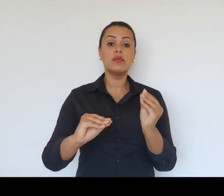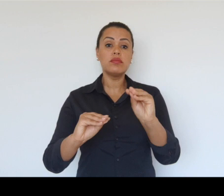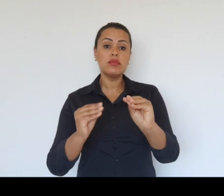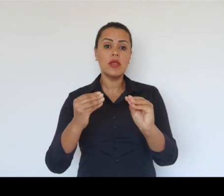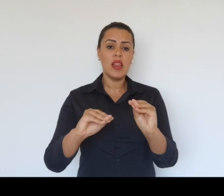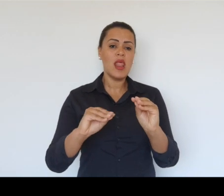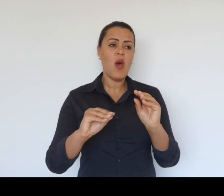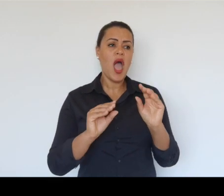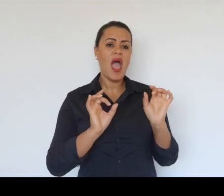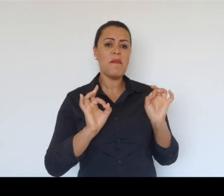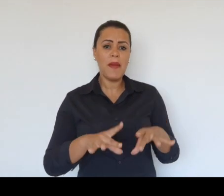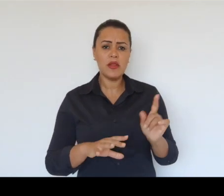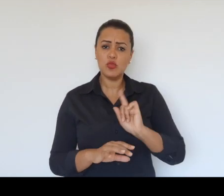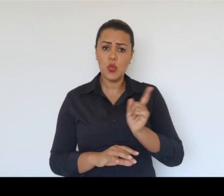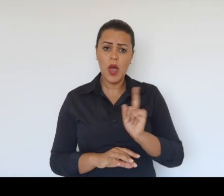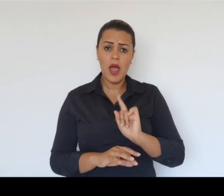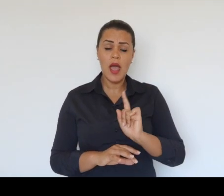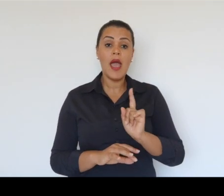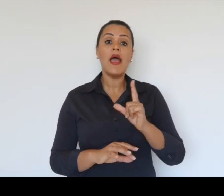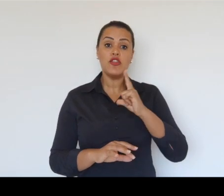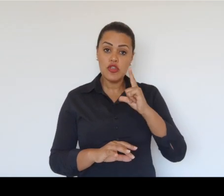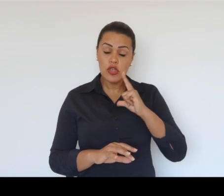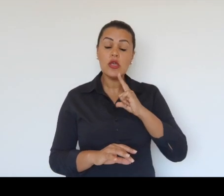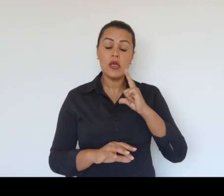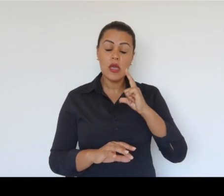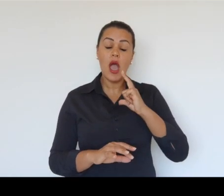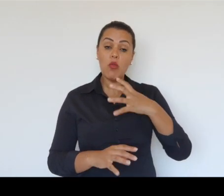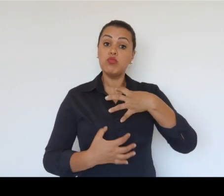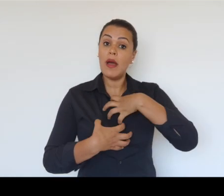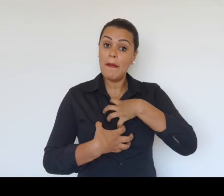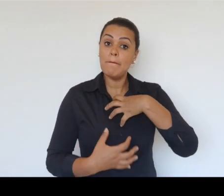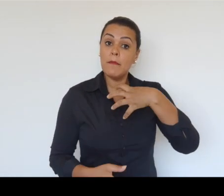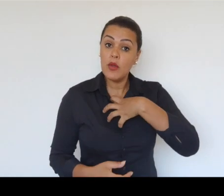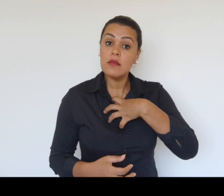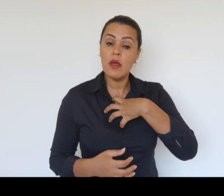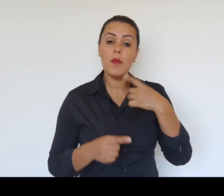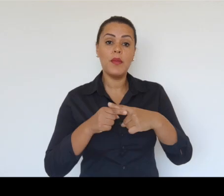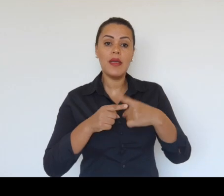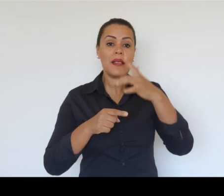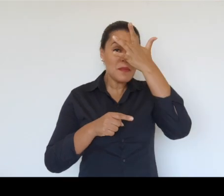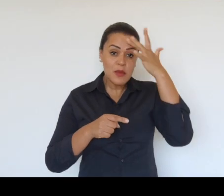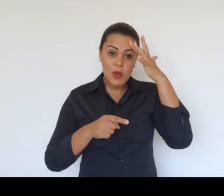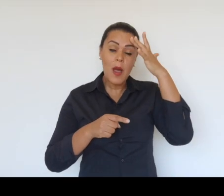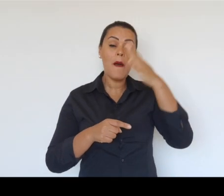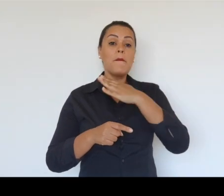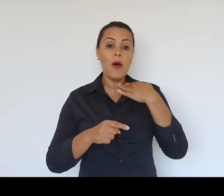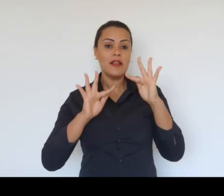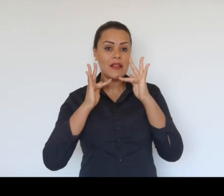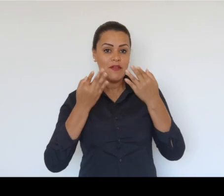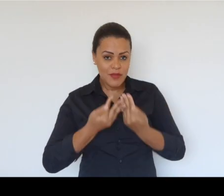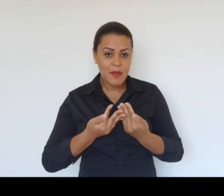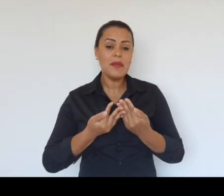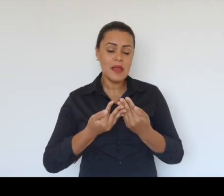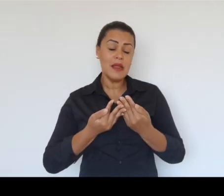um resto, era alguma coisa que com certeza tinha um caráter simbólico, afinal você não coloca em cima dos seus antepassados coisas que não